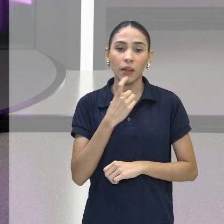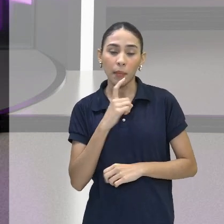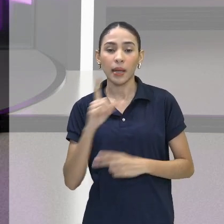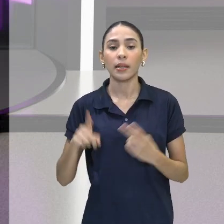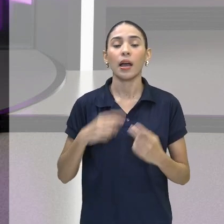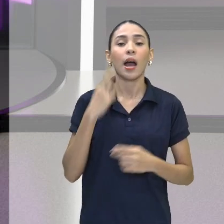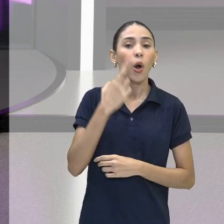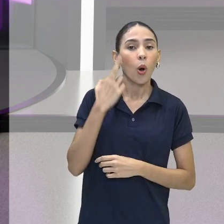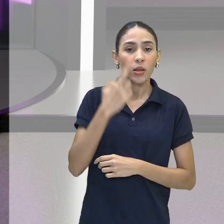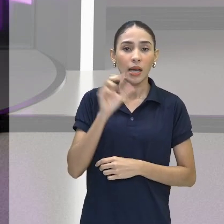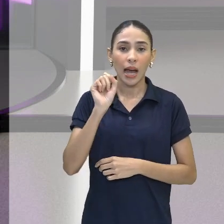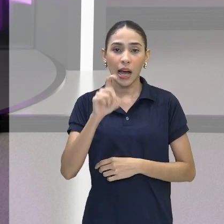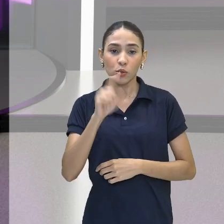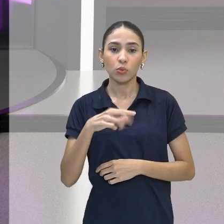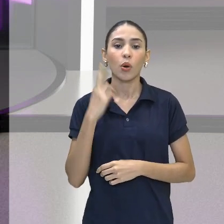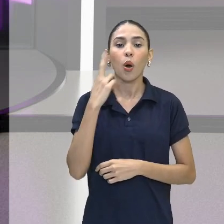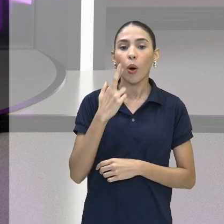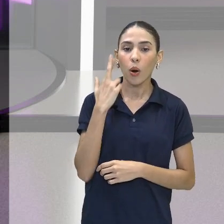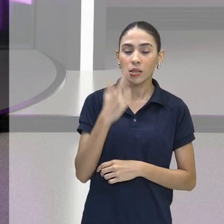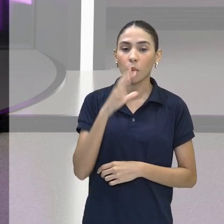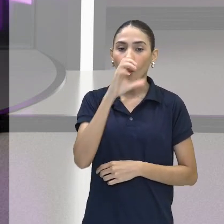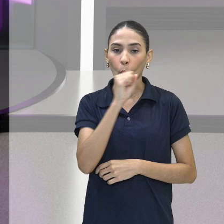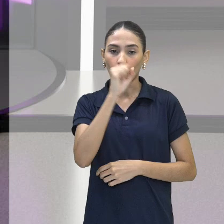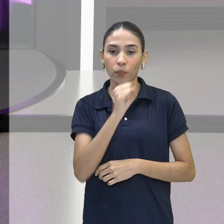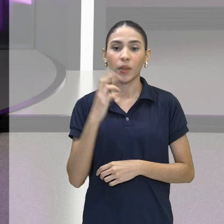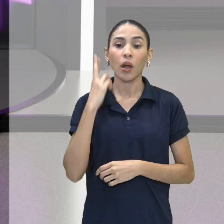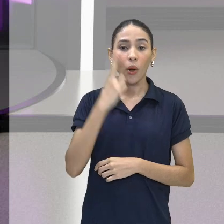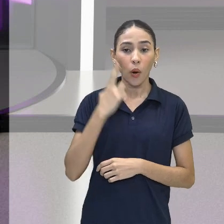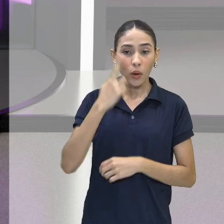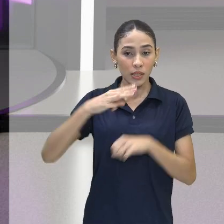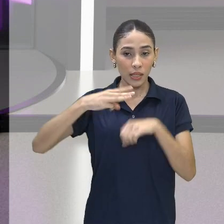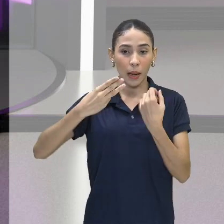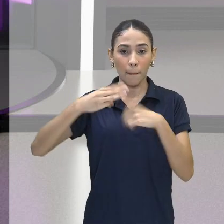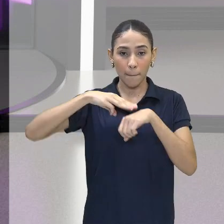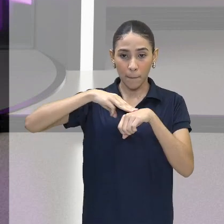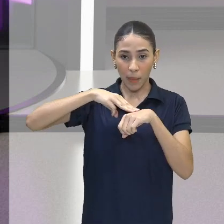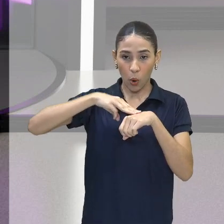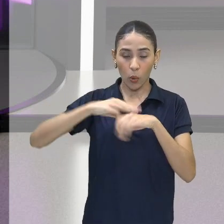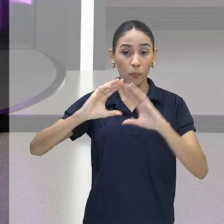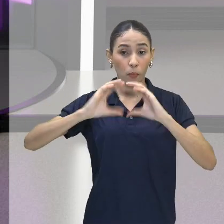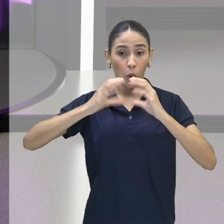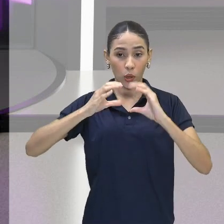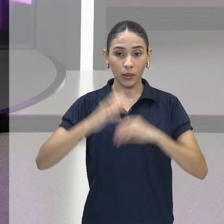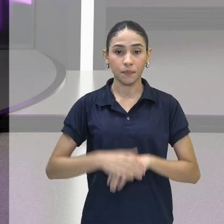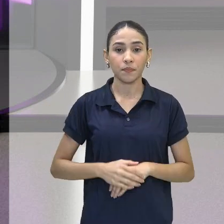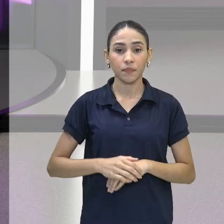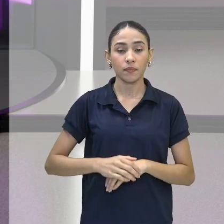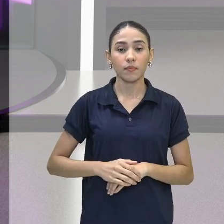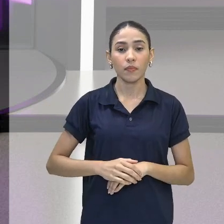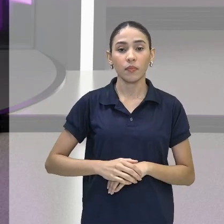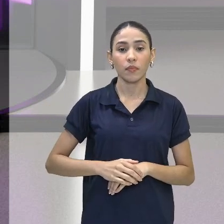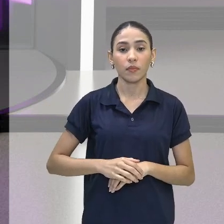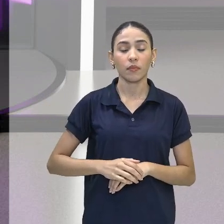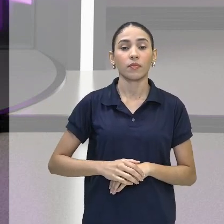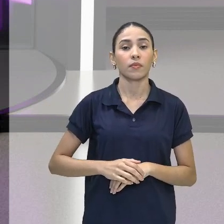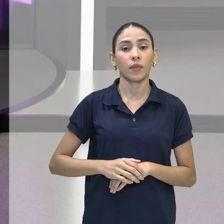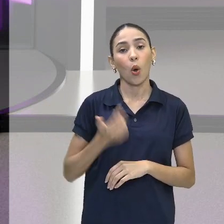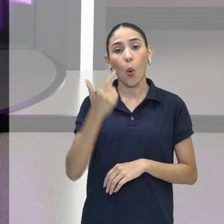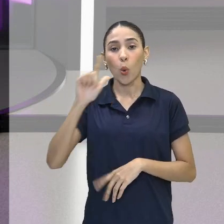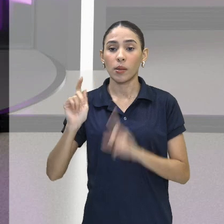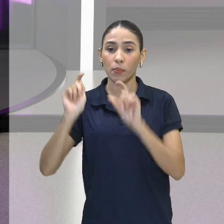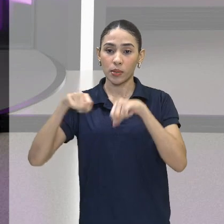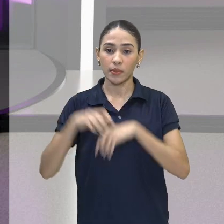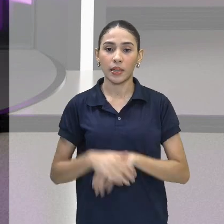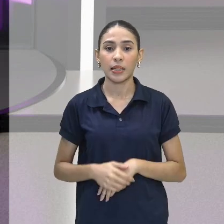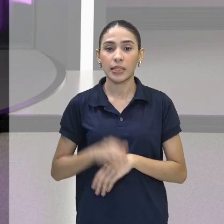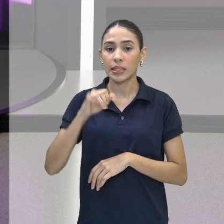e azul, rosa, laranja, rosa e marrom, dourado. E a última possibilidade é se